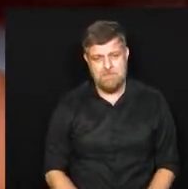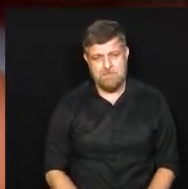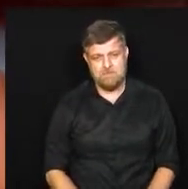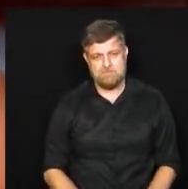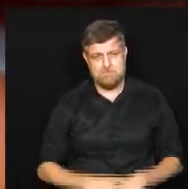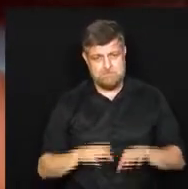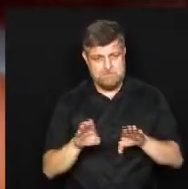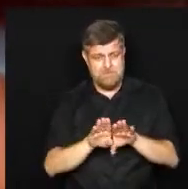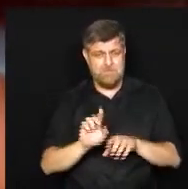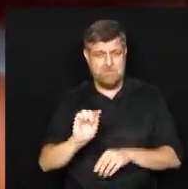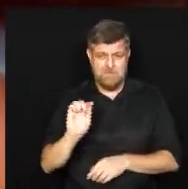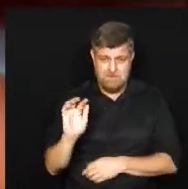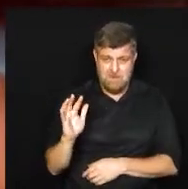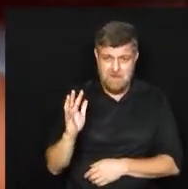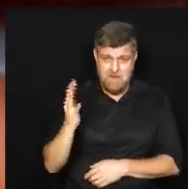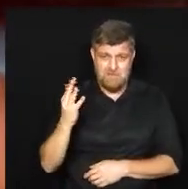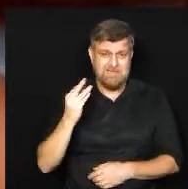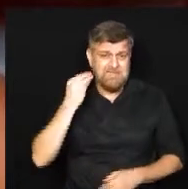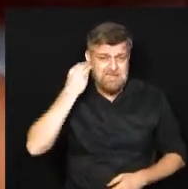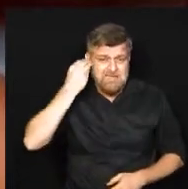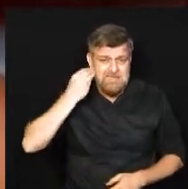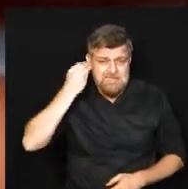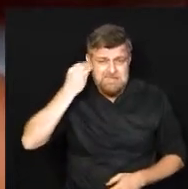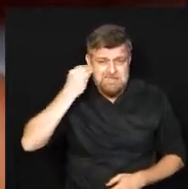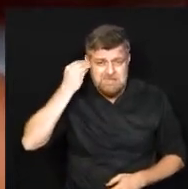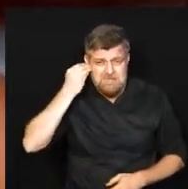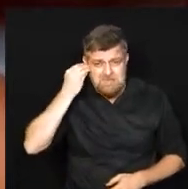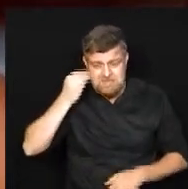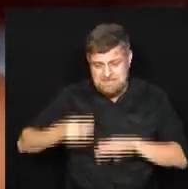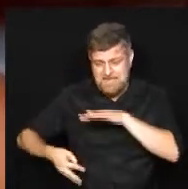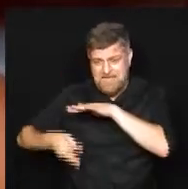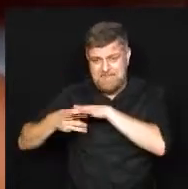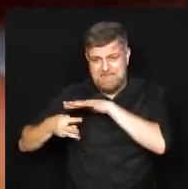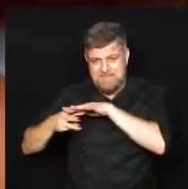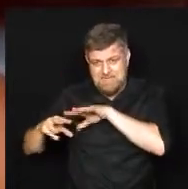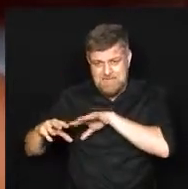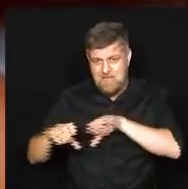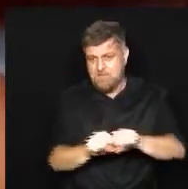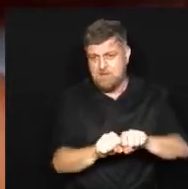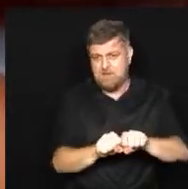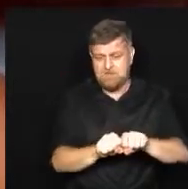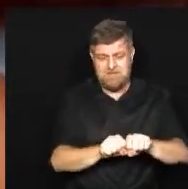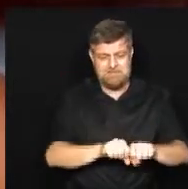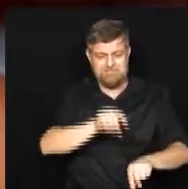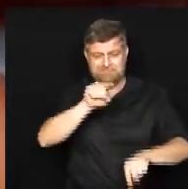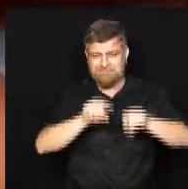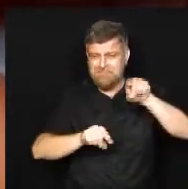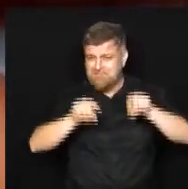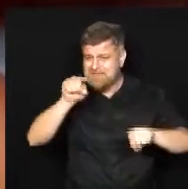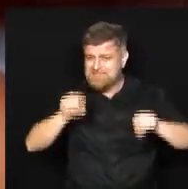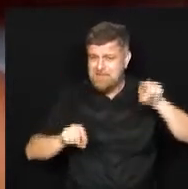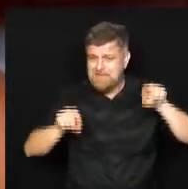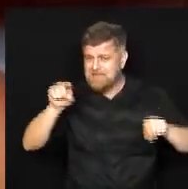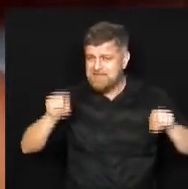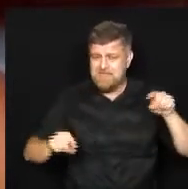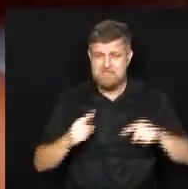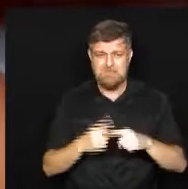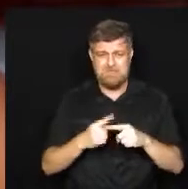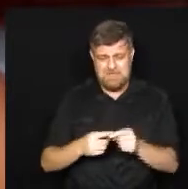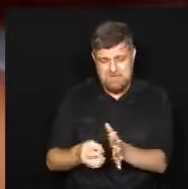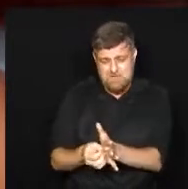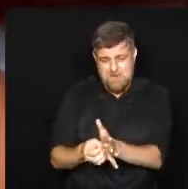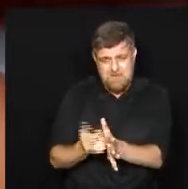Além disso, tenho algumas experiências com esse tipo de terceirização, que é a instabilidade, né? Nós tivemos em vários momentos, em